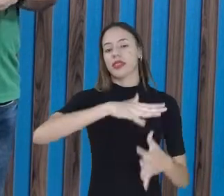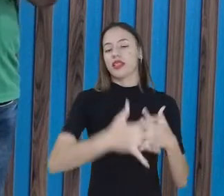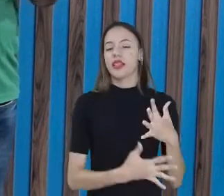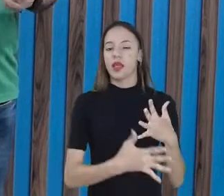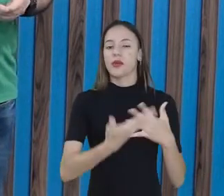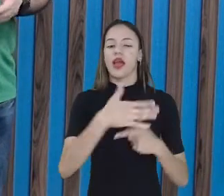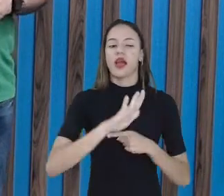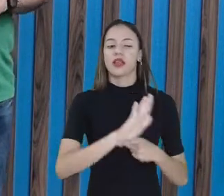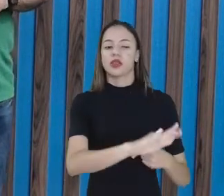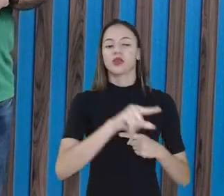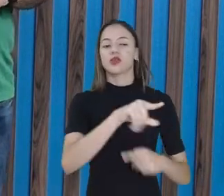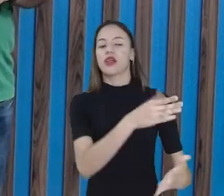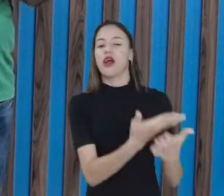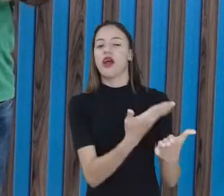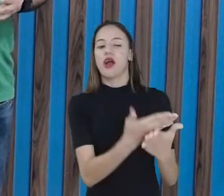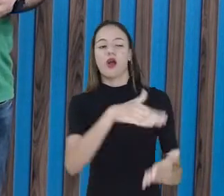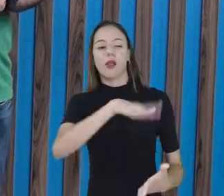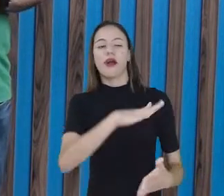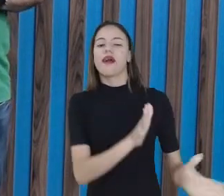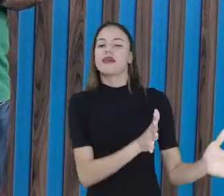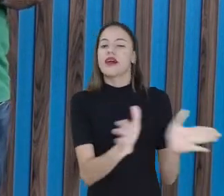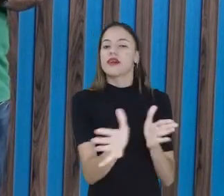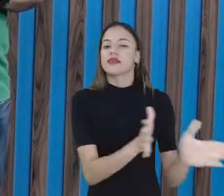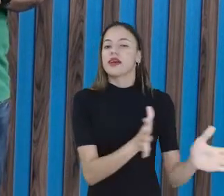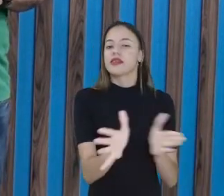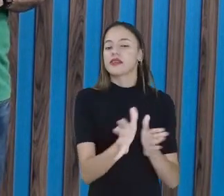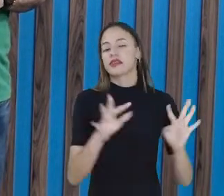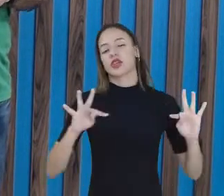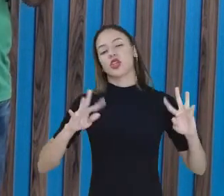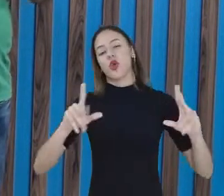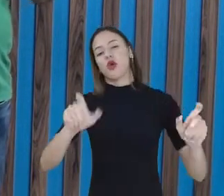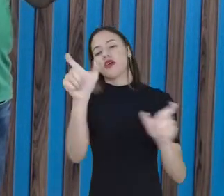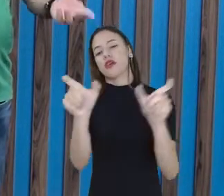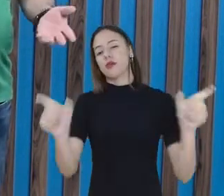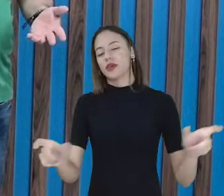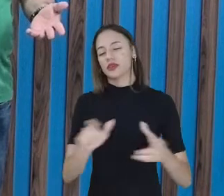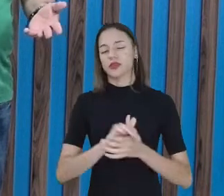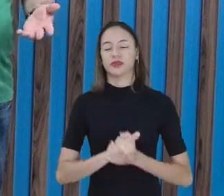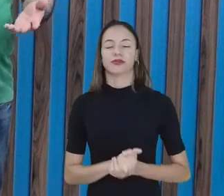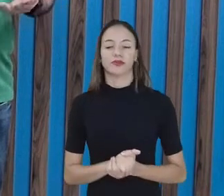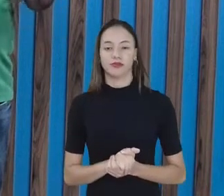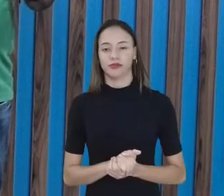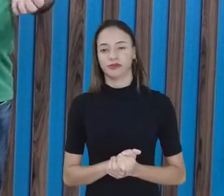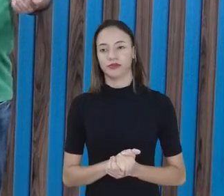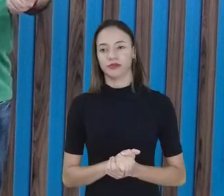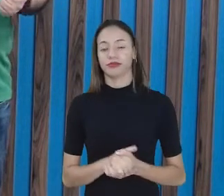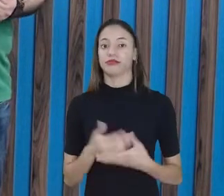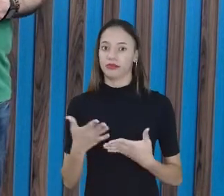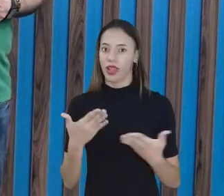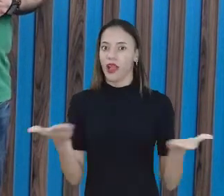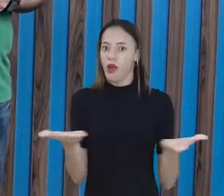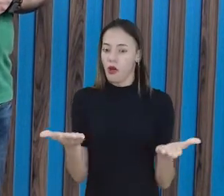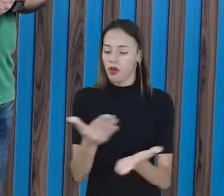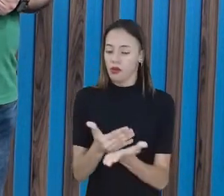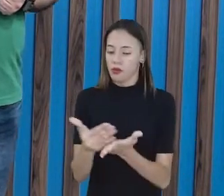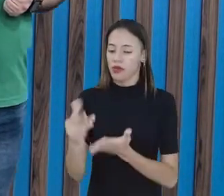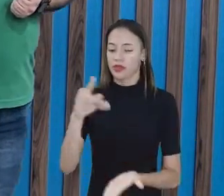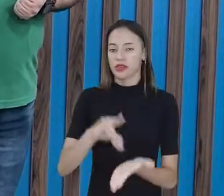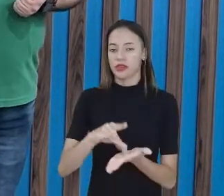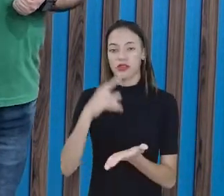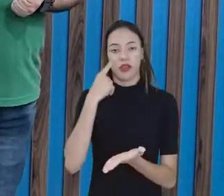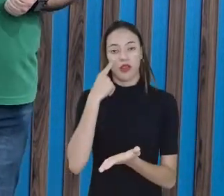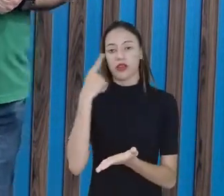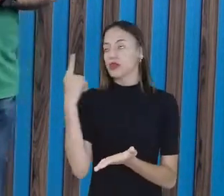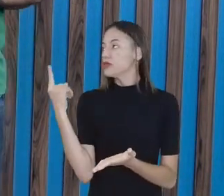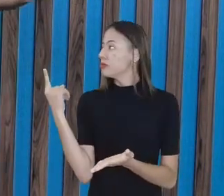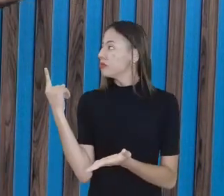ajudam para que nossas aulas se tornem mais acessíveis para todos e todas. E vamos começar aqui,